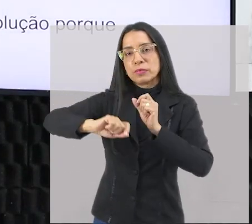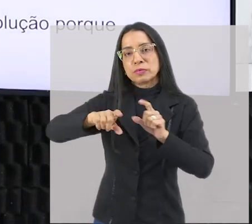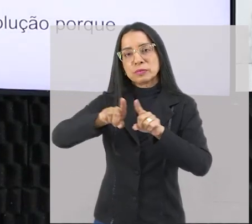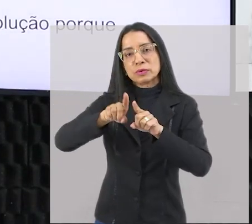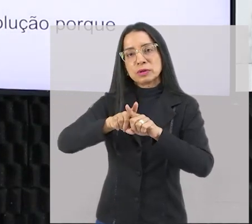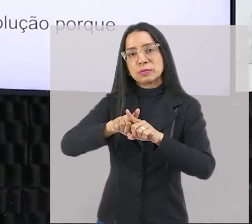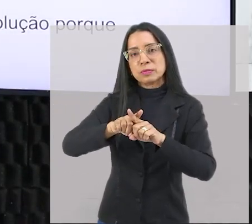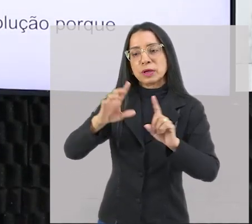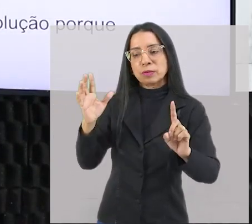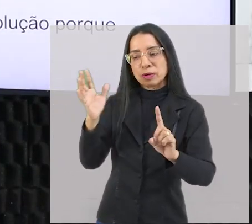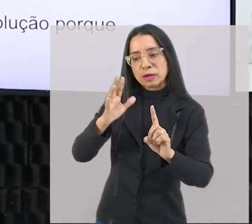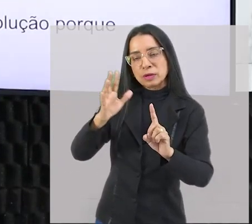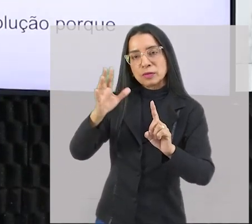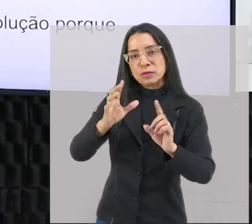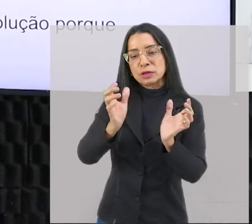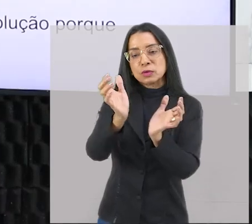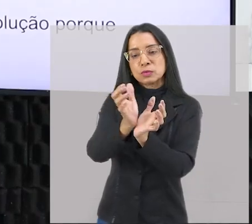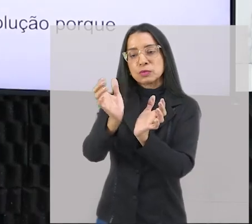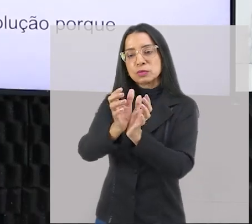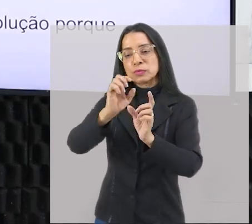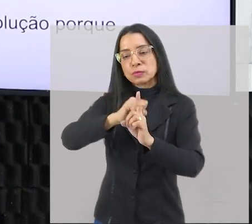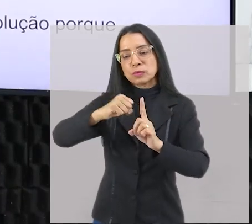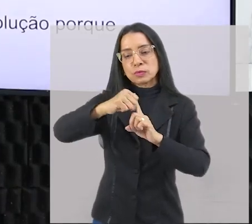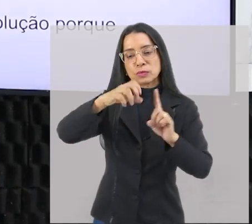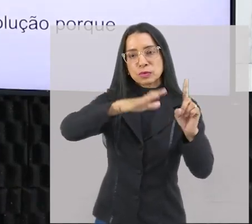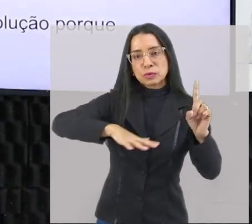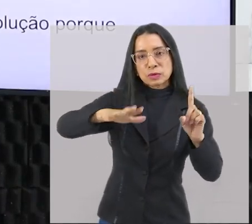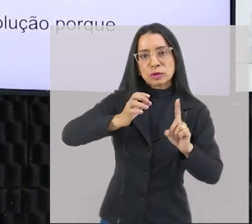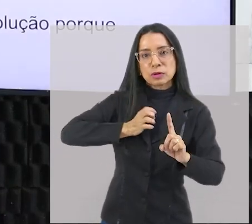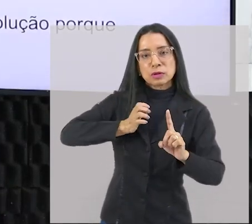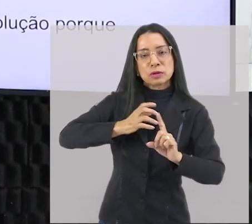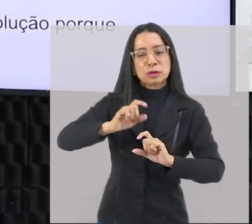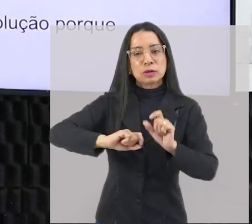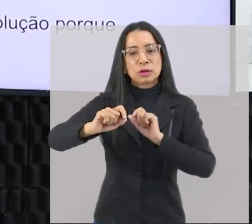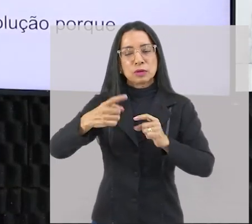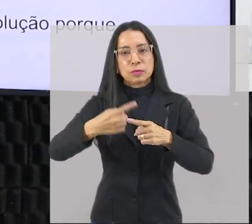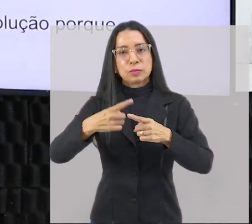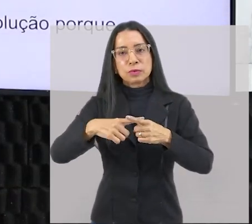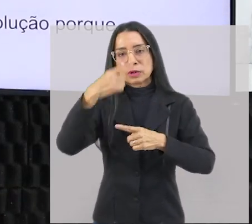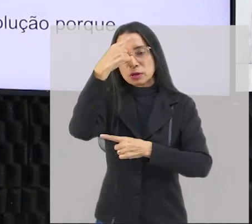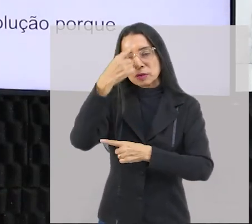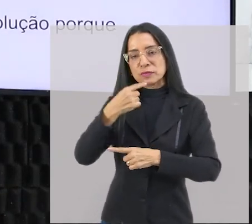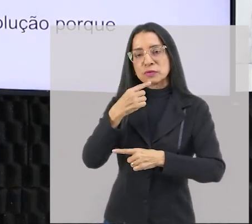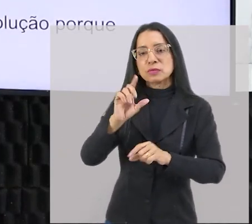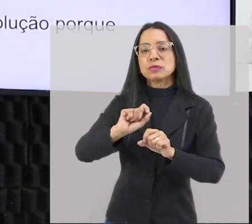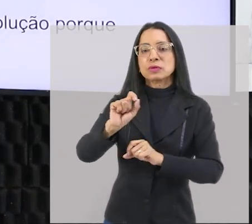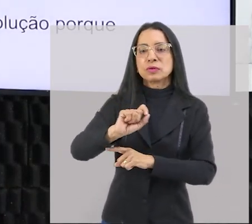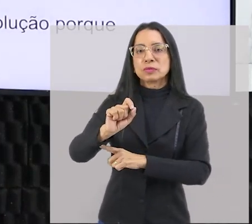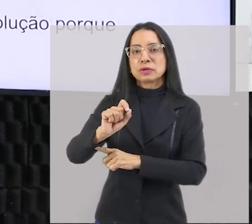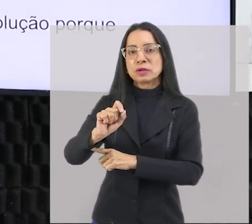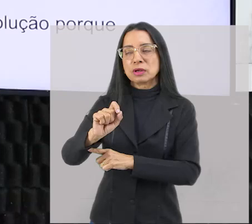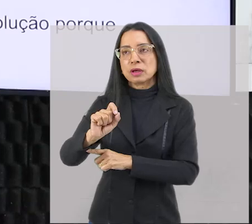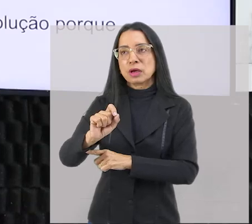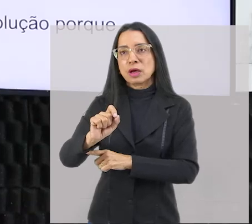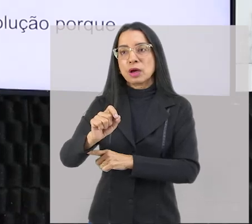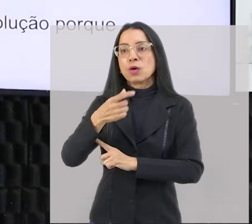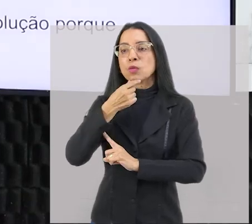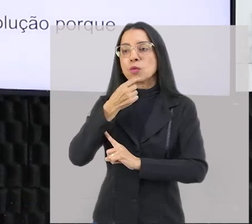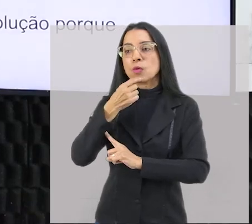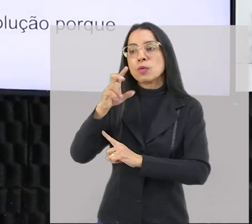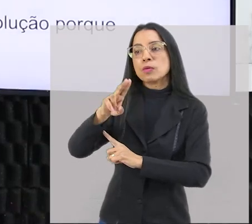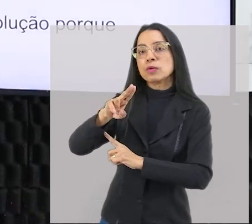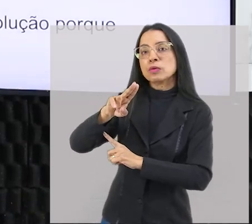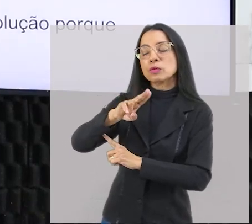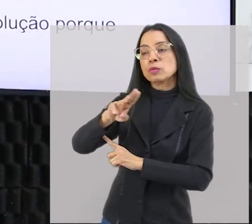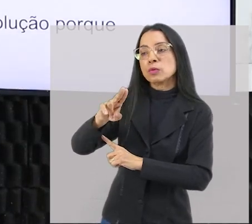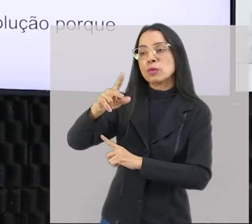classes sociais mais elitizadas. Por quê? Porque a figura mais importante do cubismo é um cara chamado Pablo Picasso. Já ouviu esse nome,